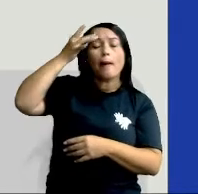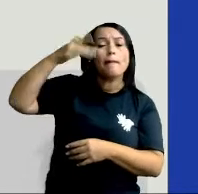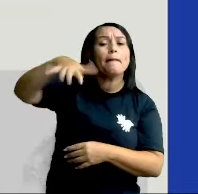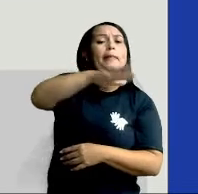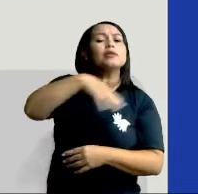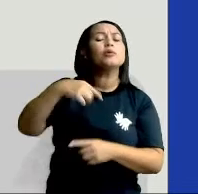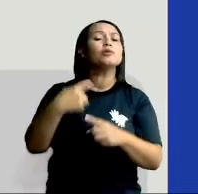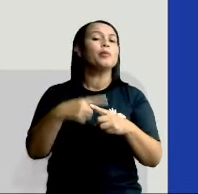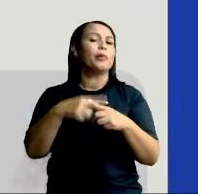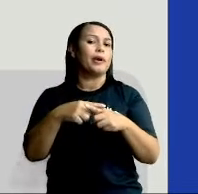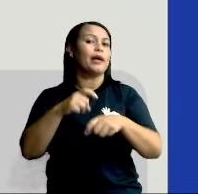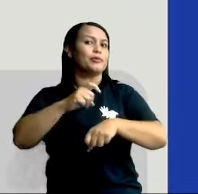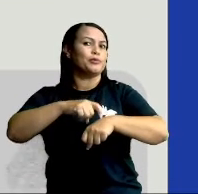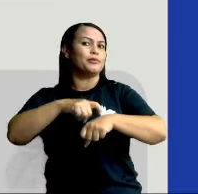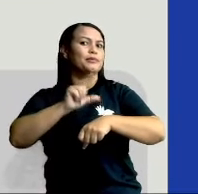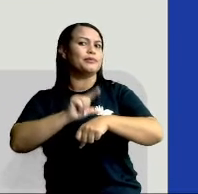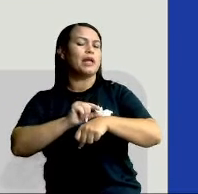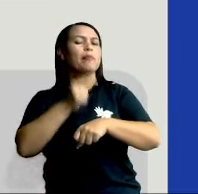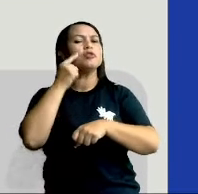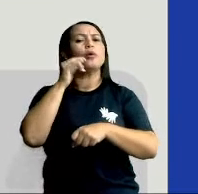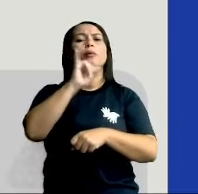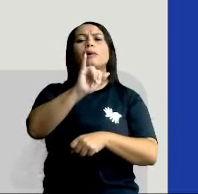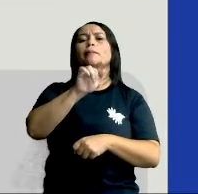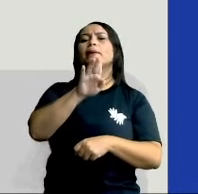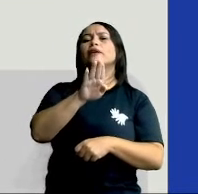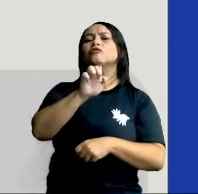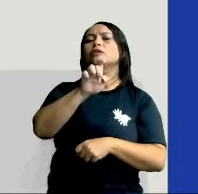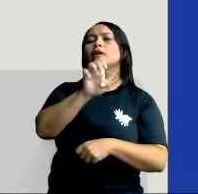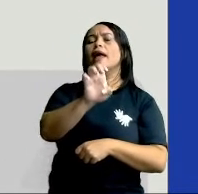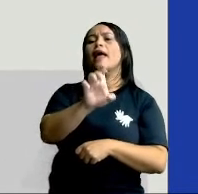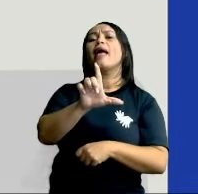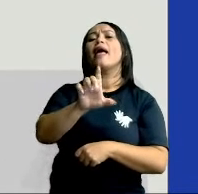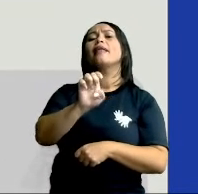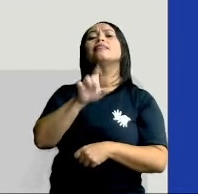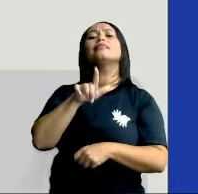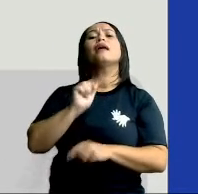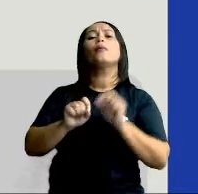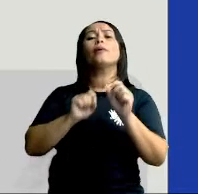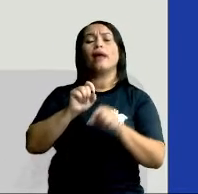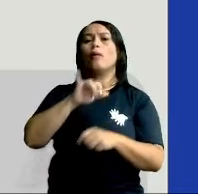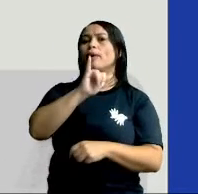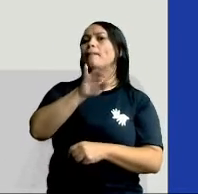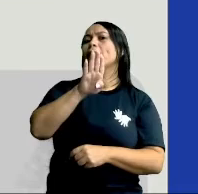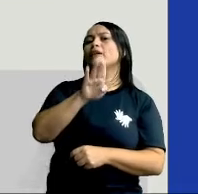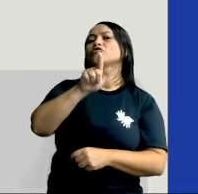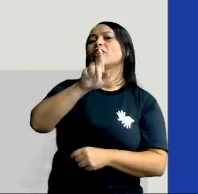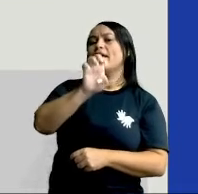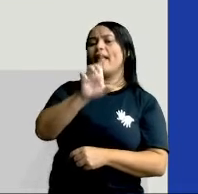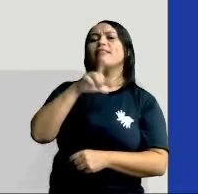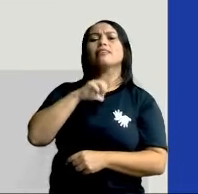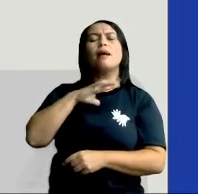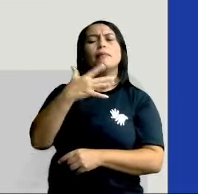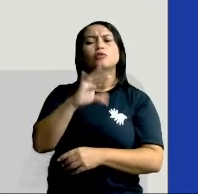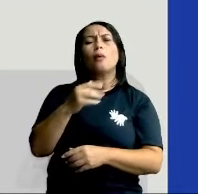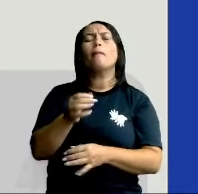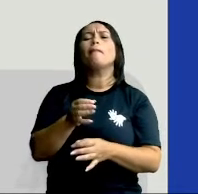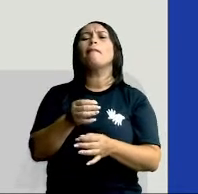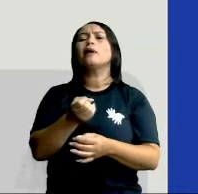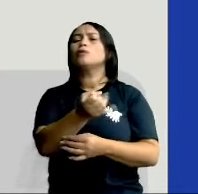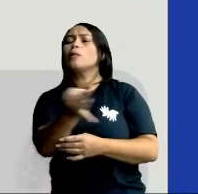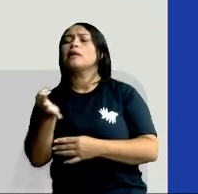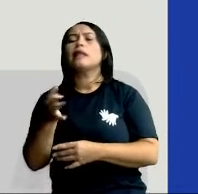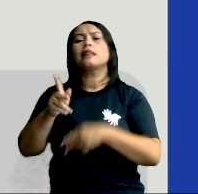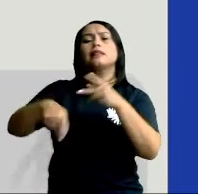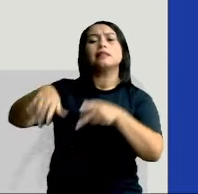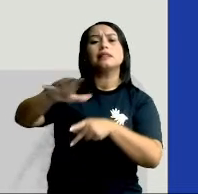população, por conta do nosso tempo. O IBGE fornece estimativas do total da população, dos municípios e das